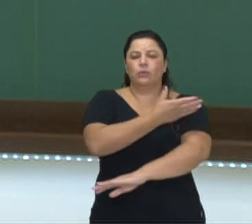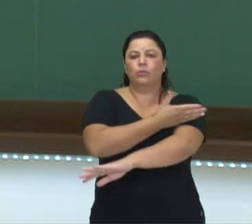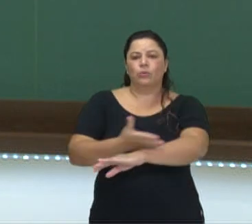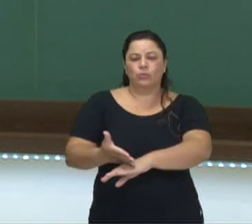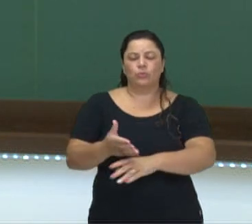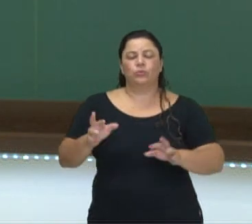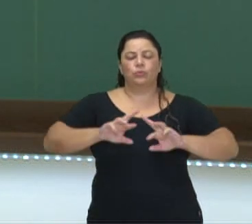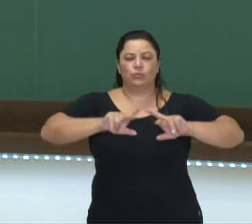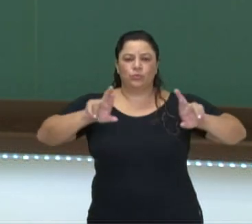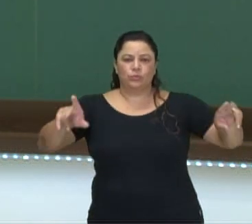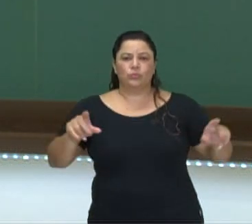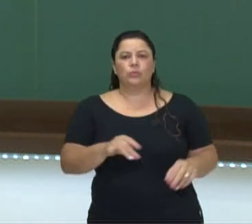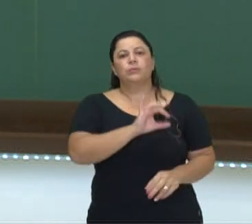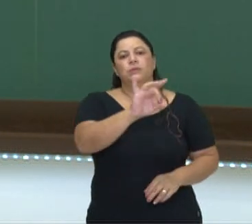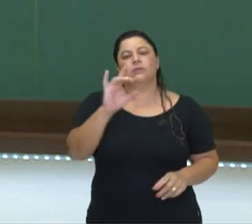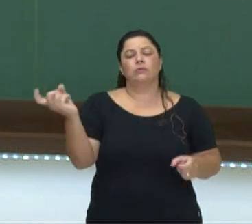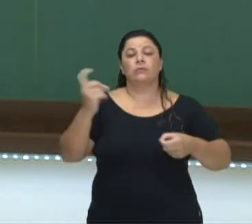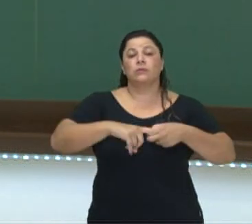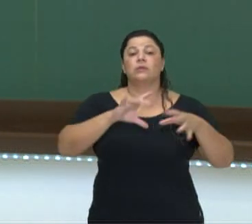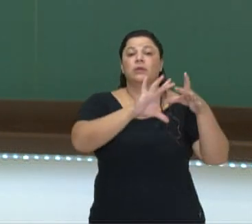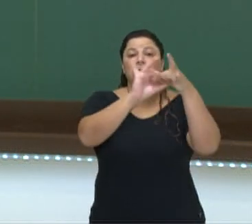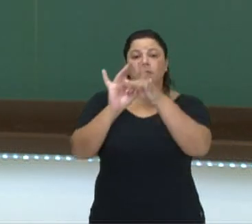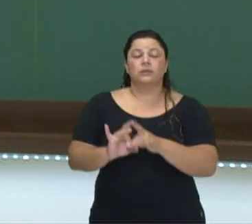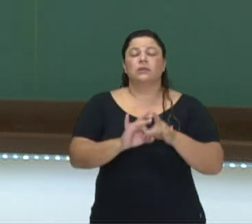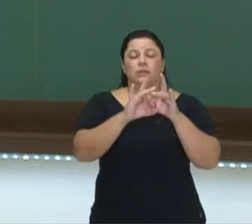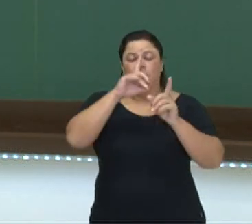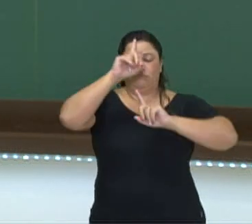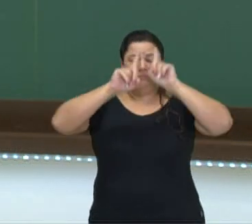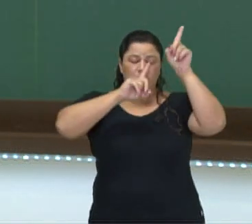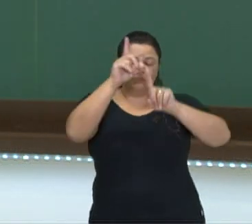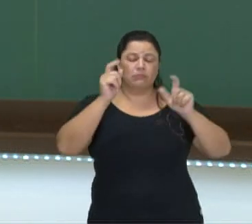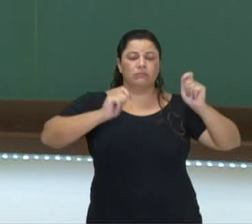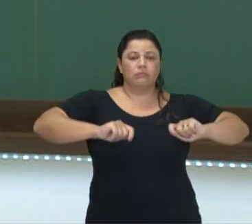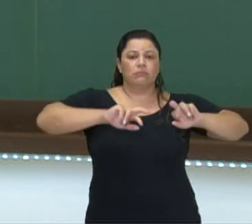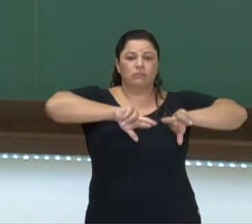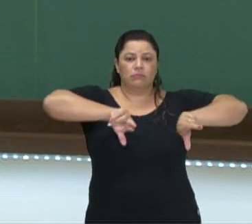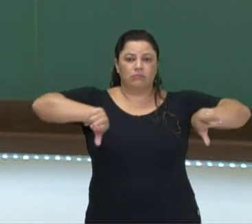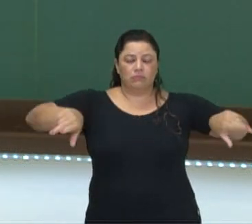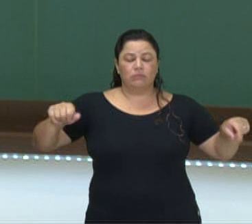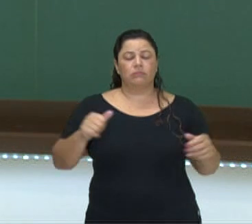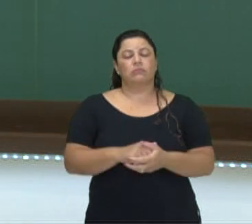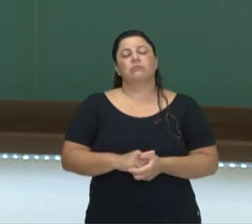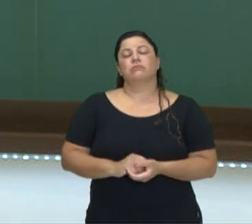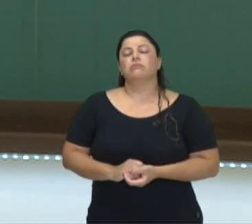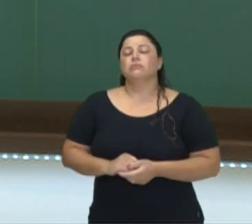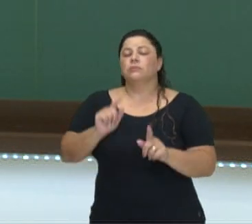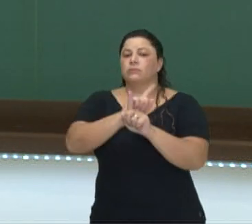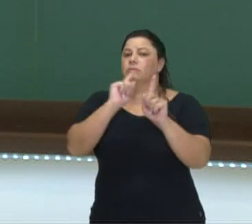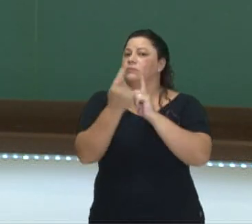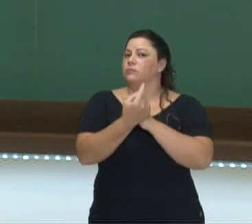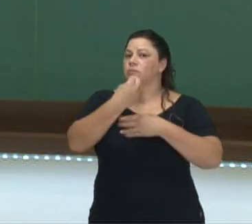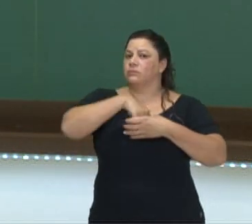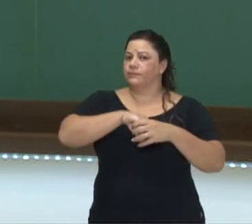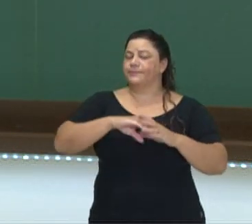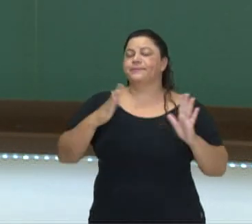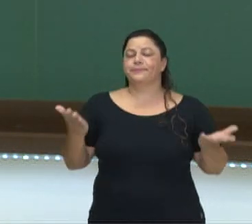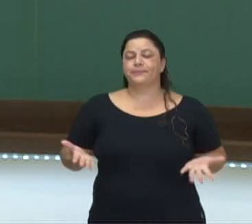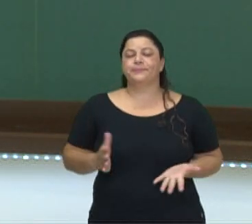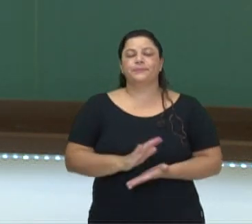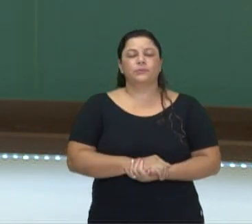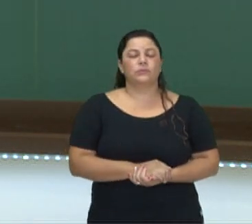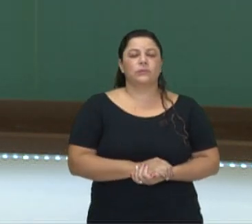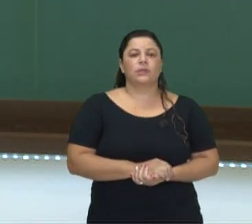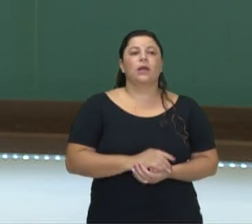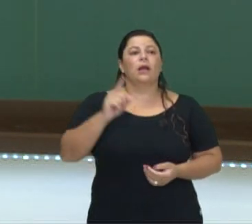costumes. Isso está ligado à ideia de diversidade que nós tratamos na geografia. Então, ali, eu tenho o